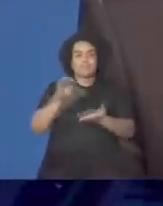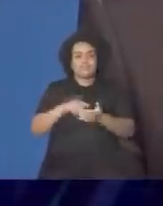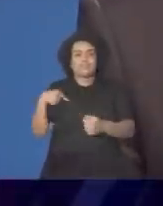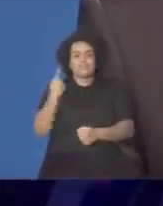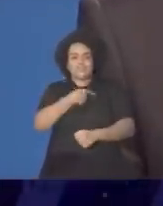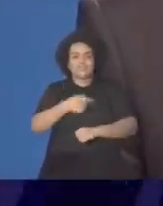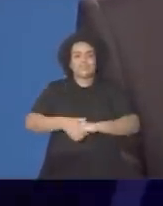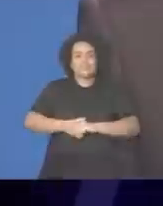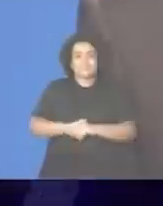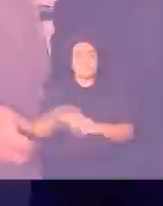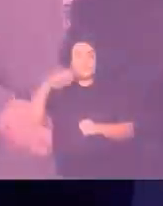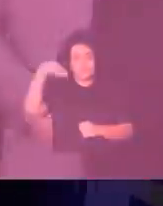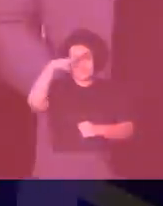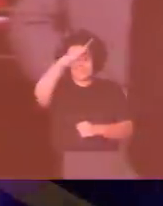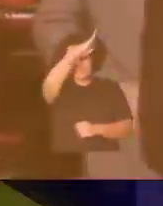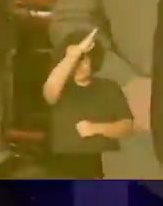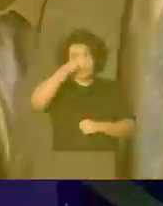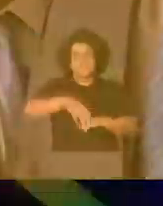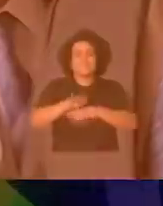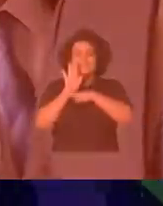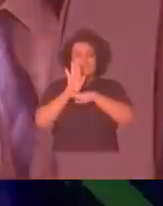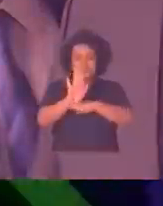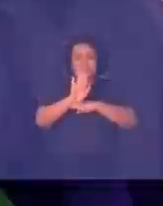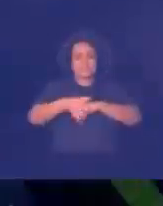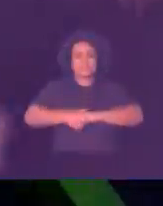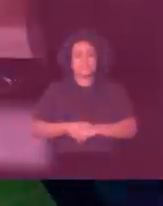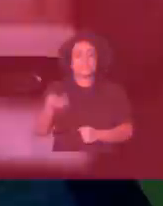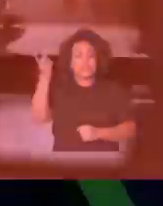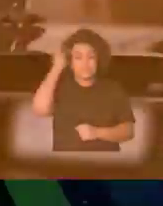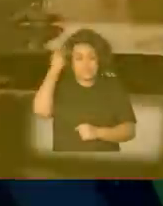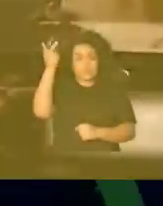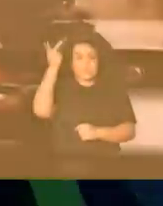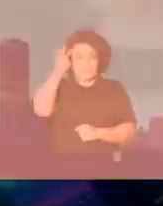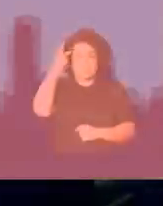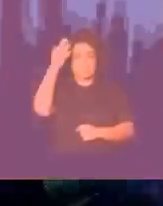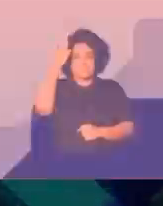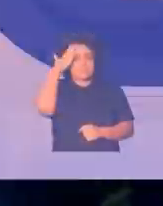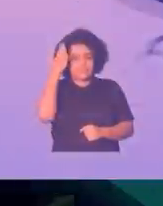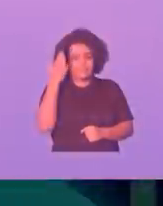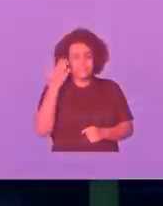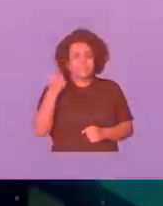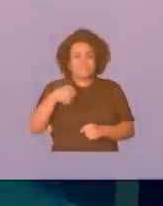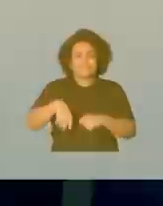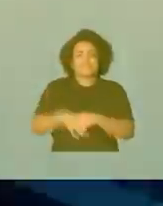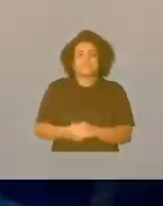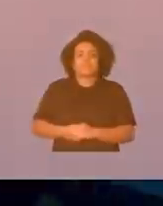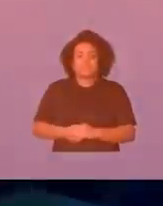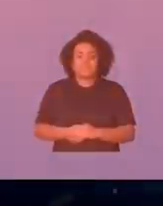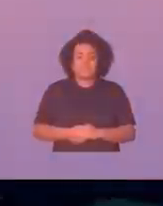Agora chegou a nossa vez. Garantia legal é número tal. A garantia